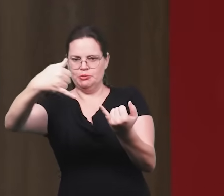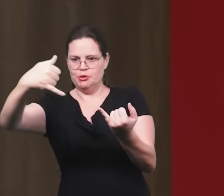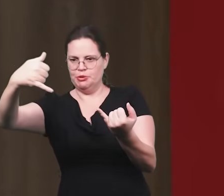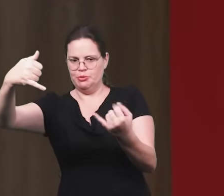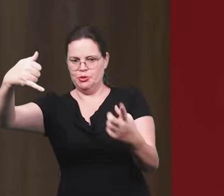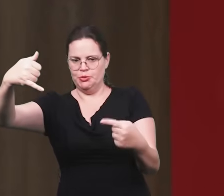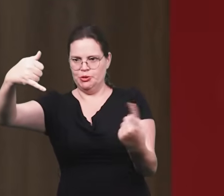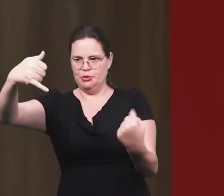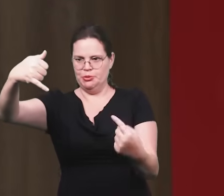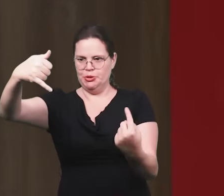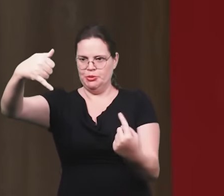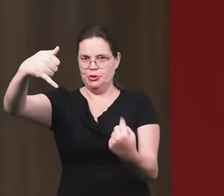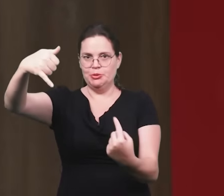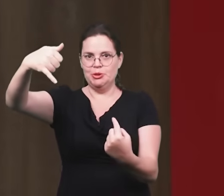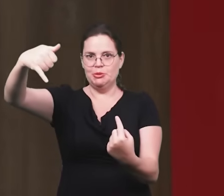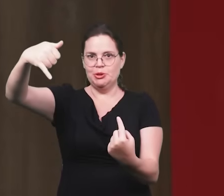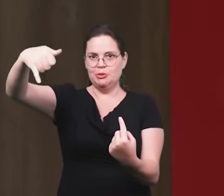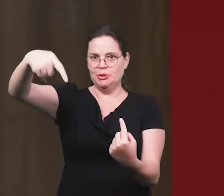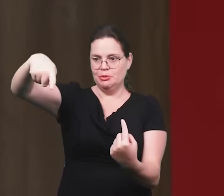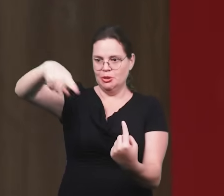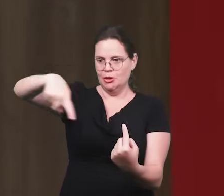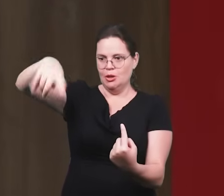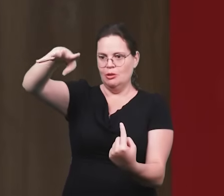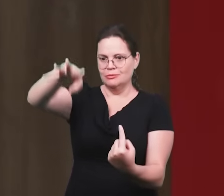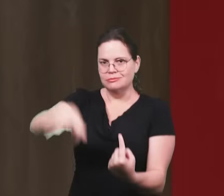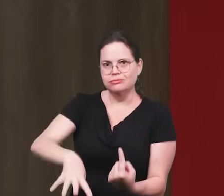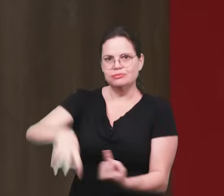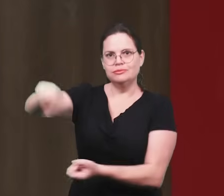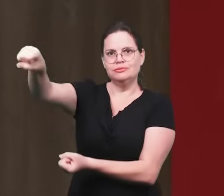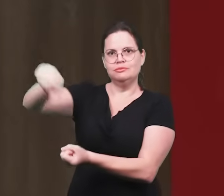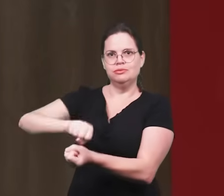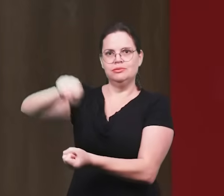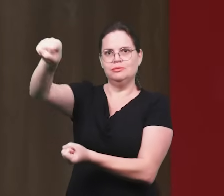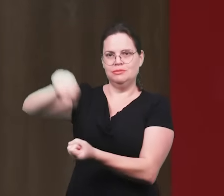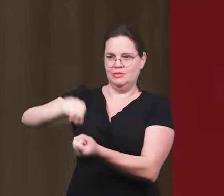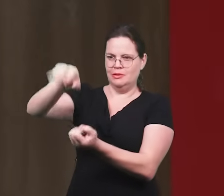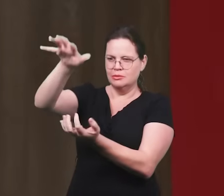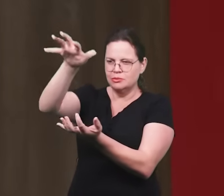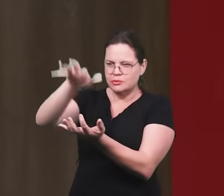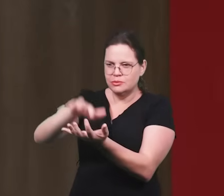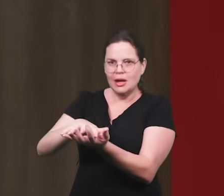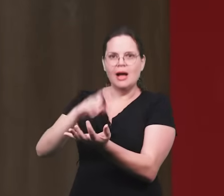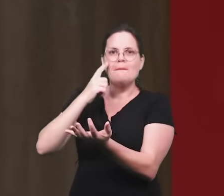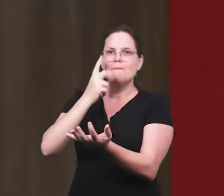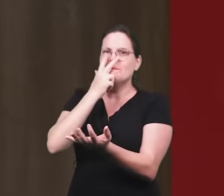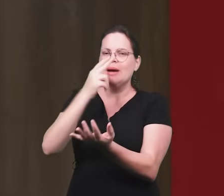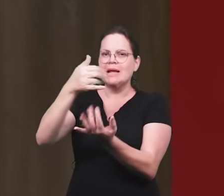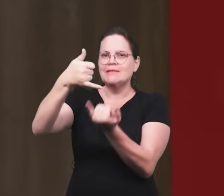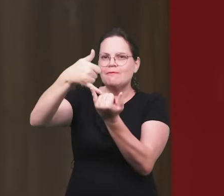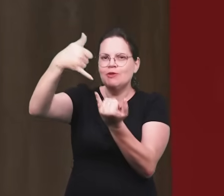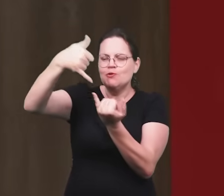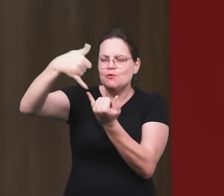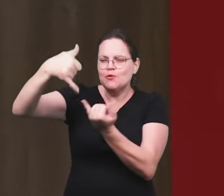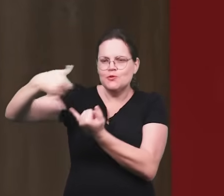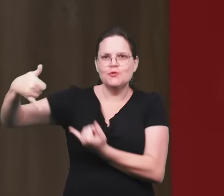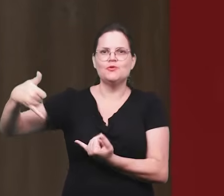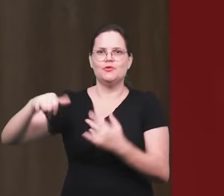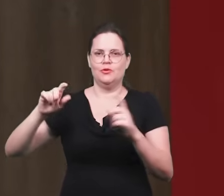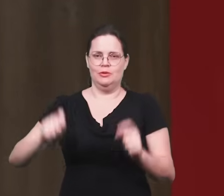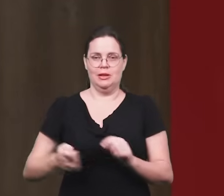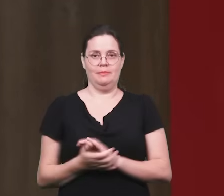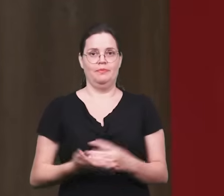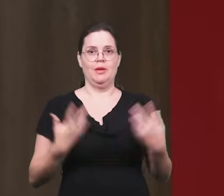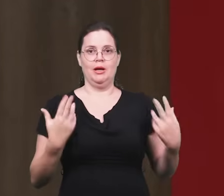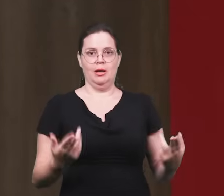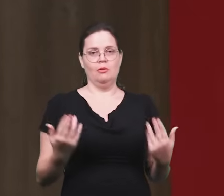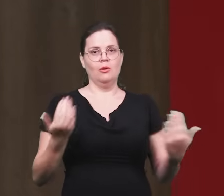pudesse formar ali o tecido. E aí nós podemos olhar para as nossas vidas também, quando lembramos dessa